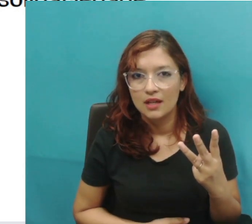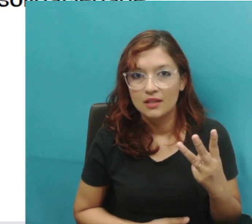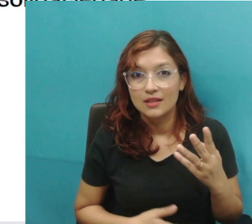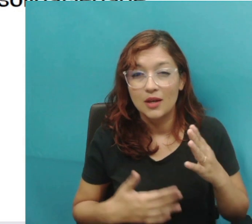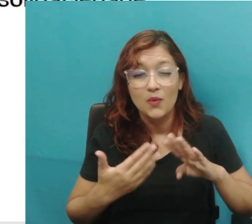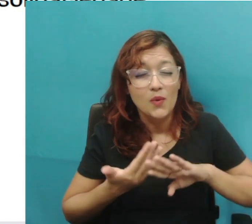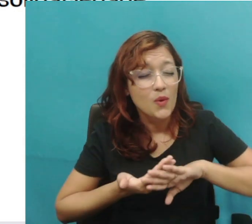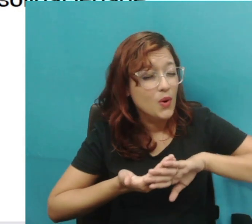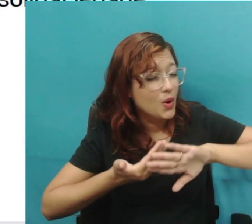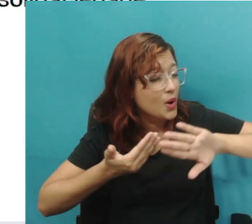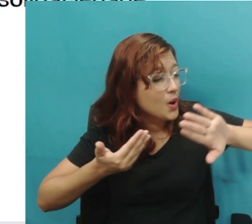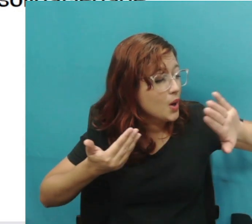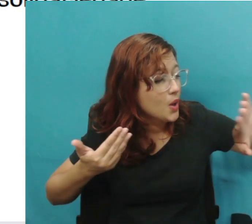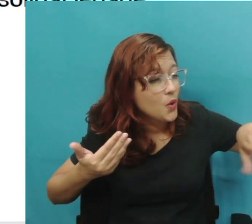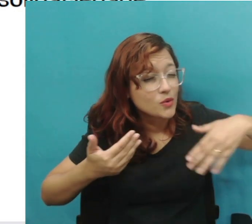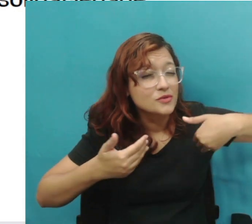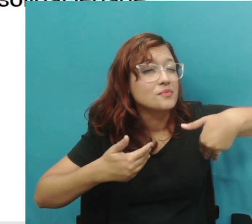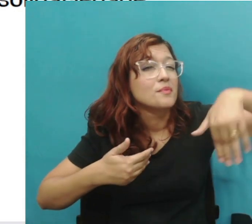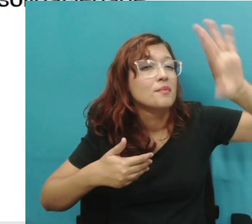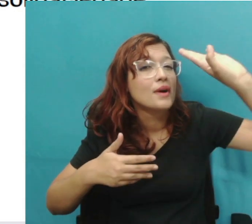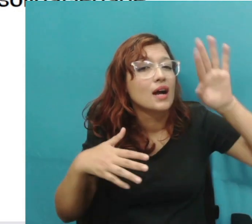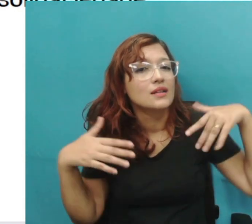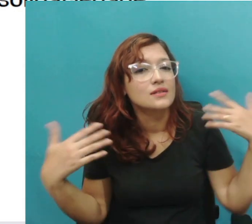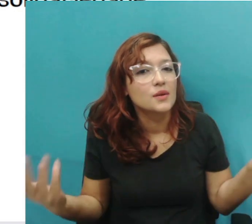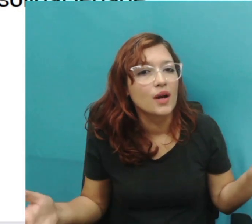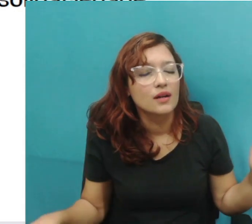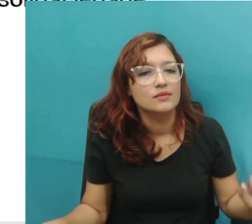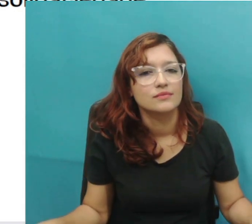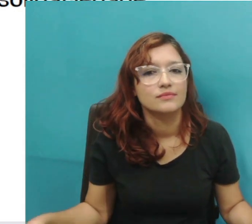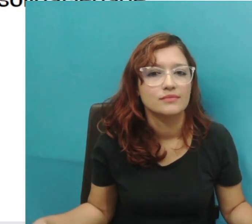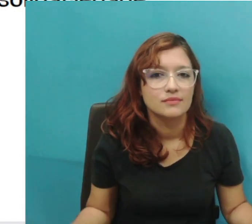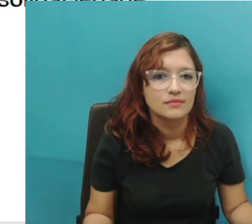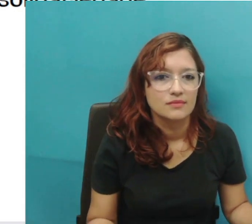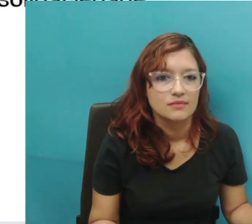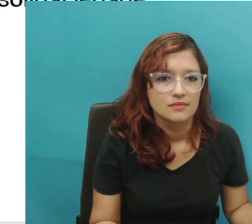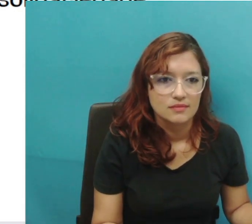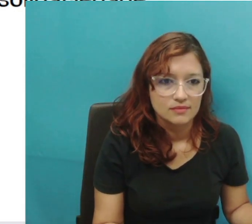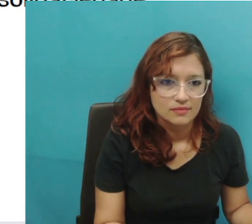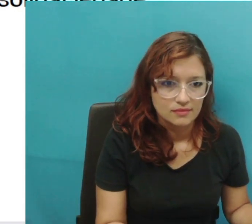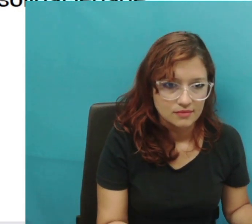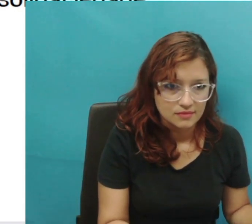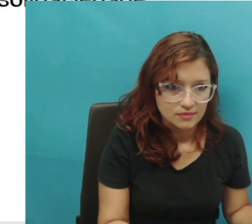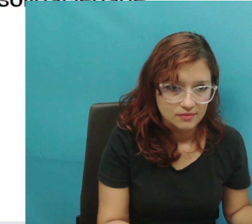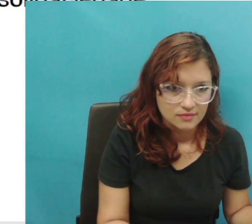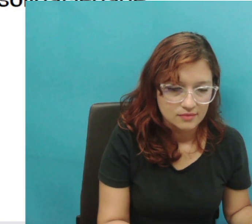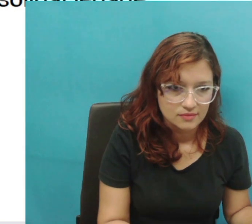Qual? É o que estiver mais distante.